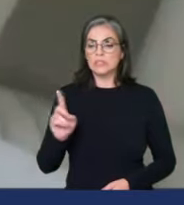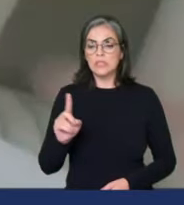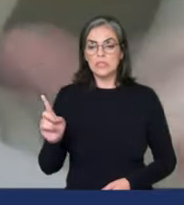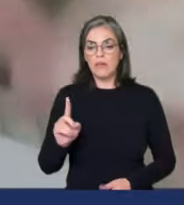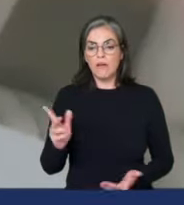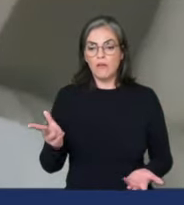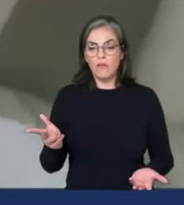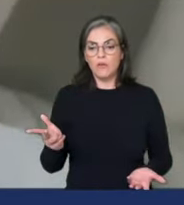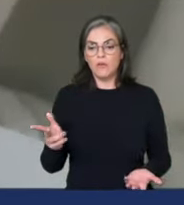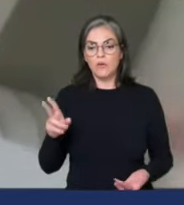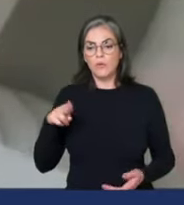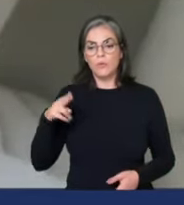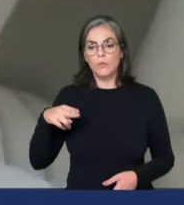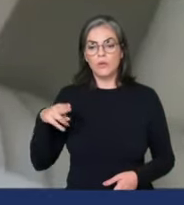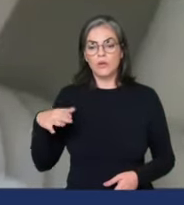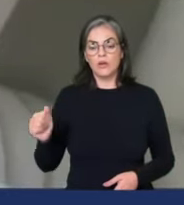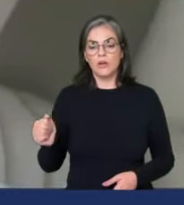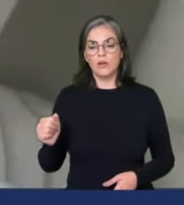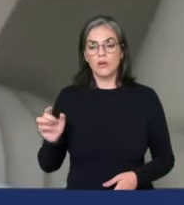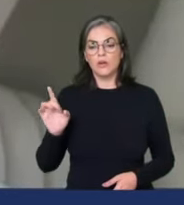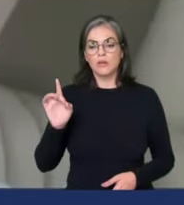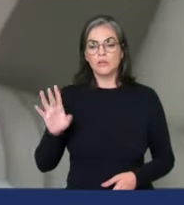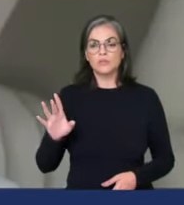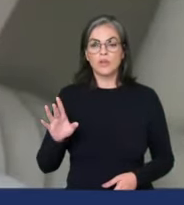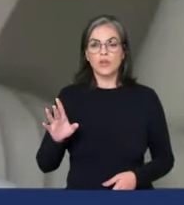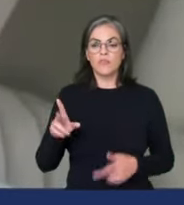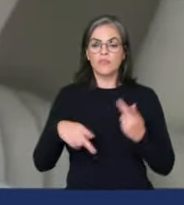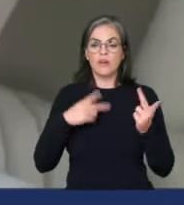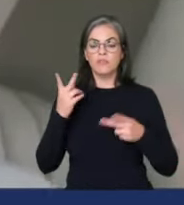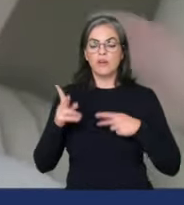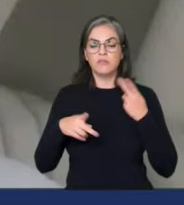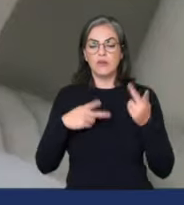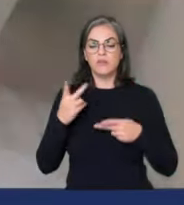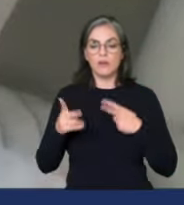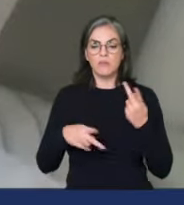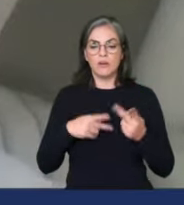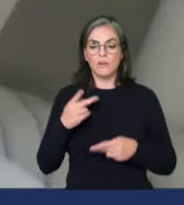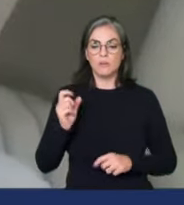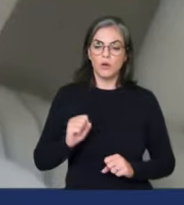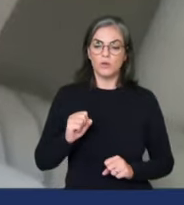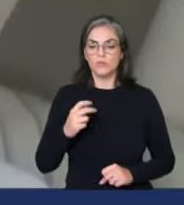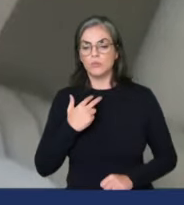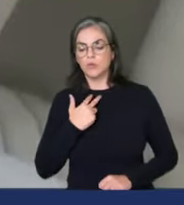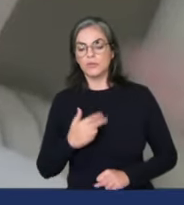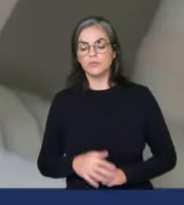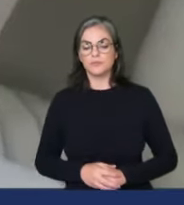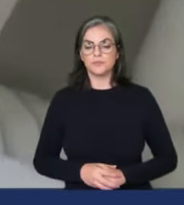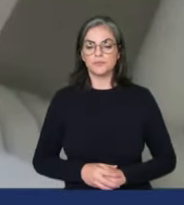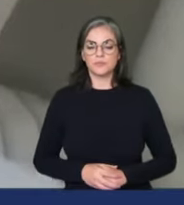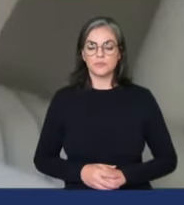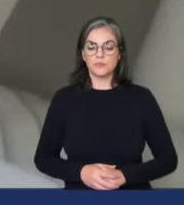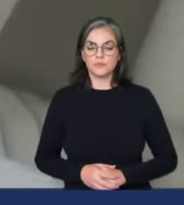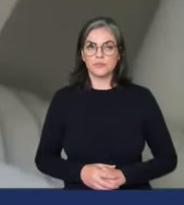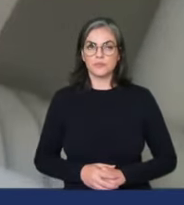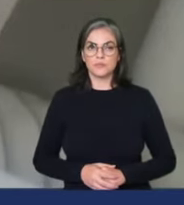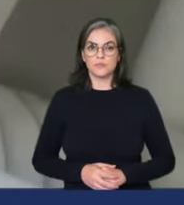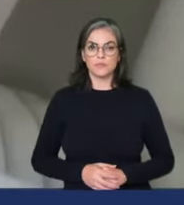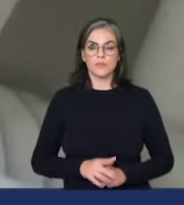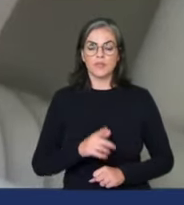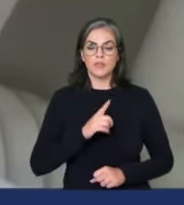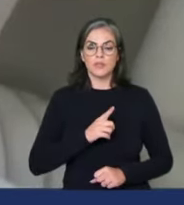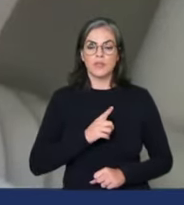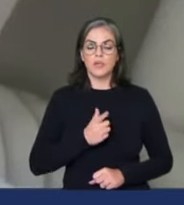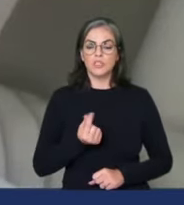esse dilema aí, se pode, se não pode. Então, vamos lá. Então, a Petrobras e as outras empresas têm uma mina de dinheiro no